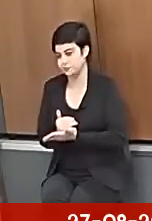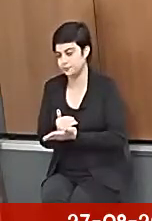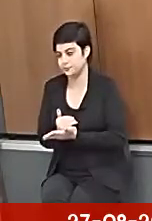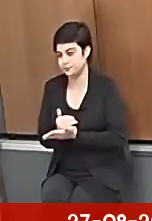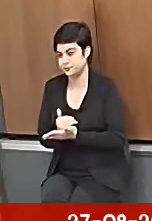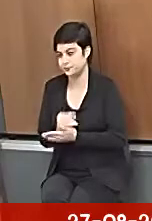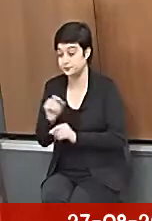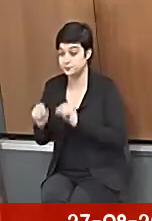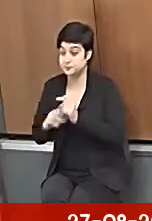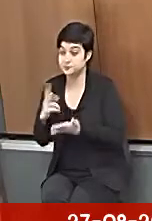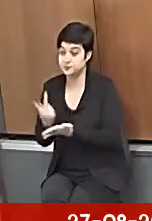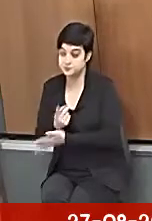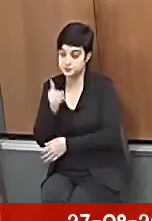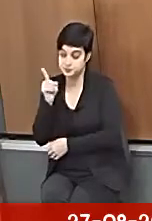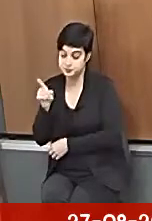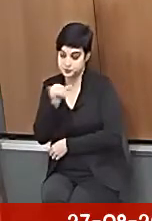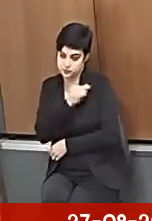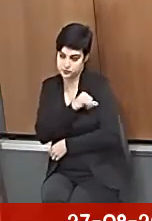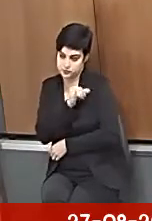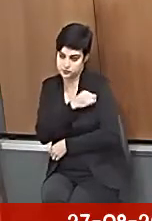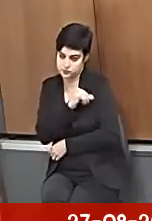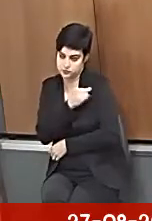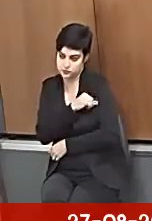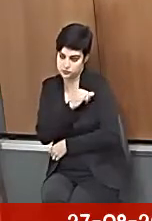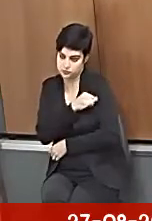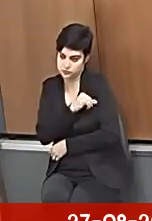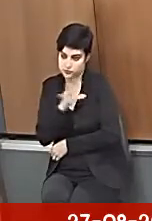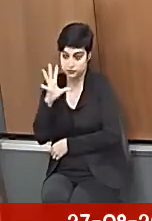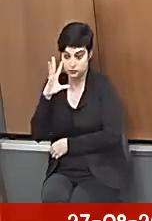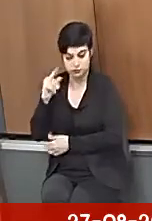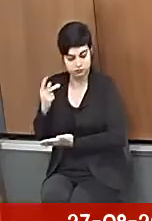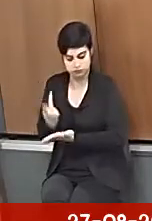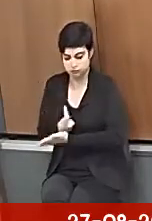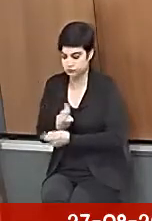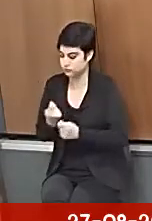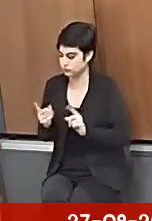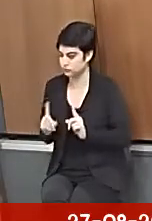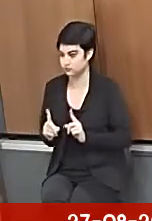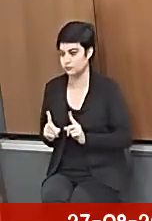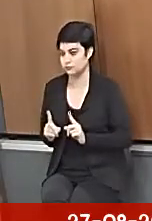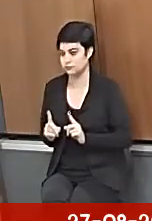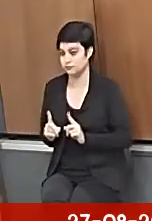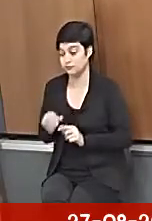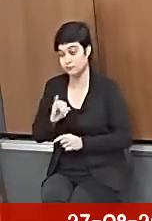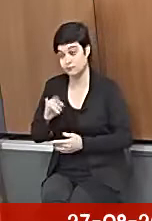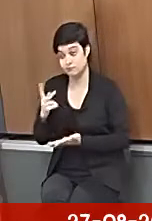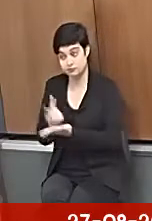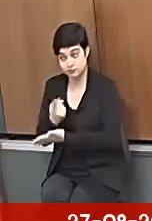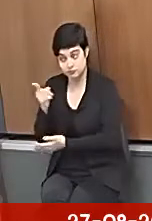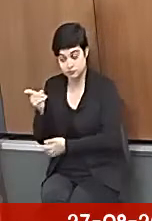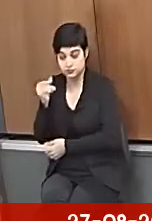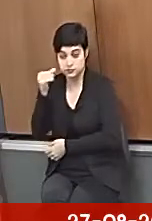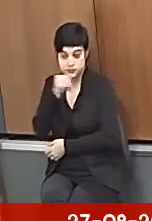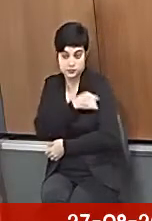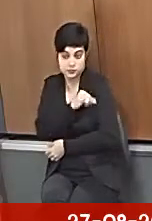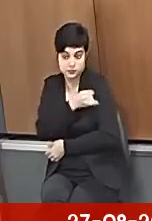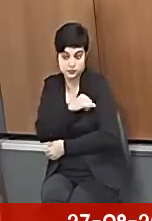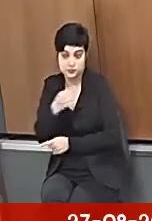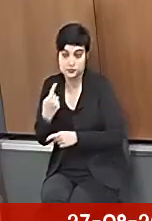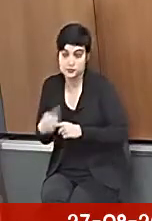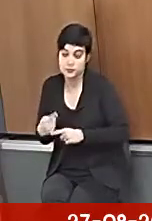que ocorreu no rio de janeiro eu eu torço para que não ocorra aqui e se ocorreu no rio de janeiro foi muito por conta